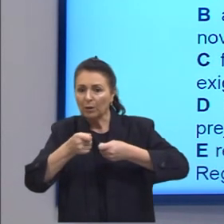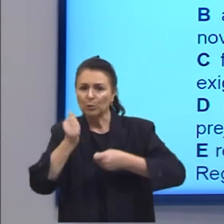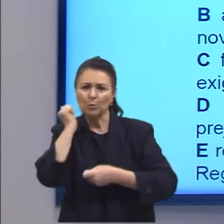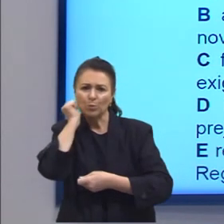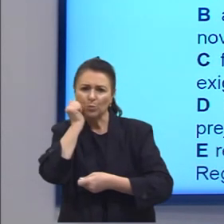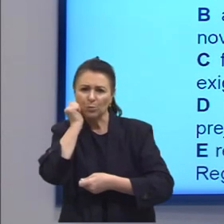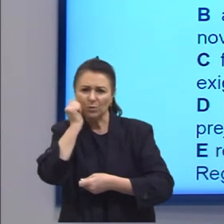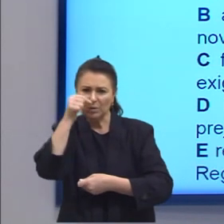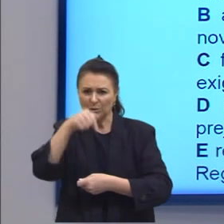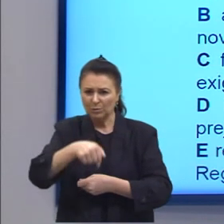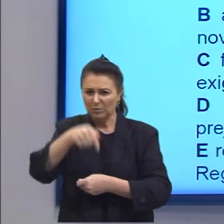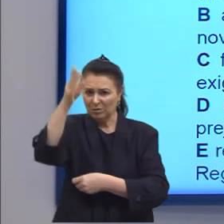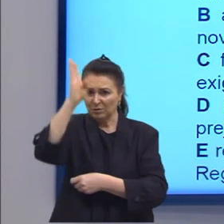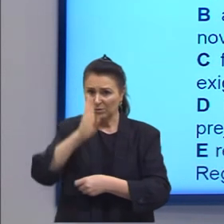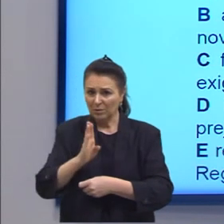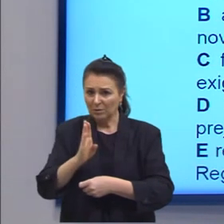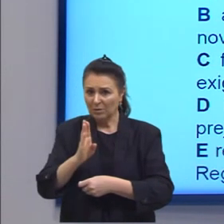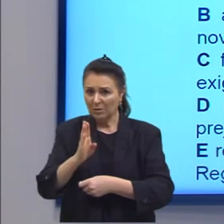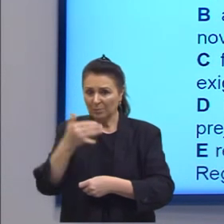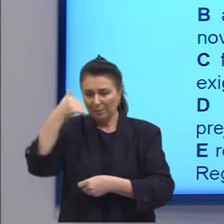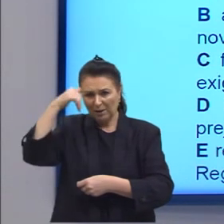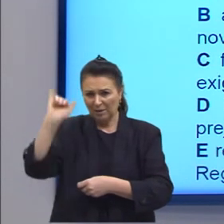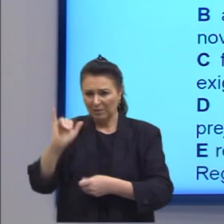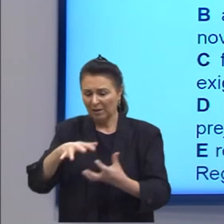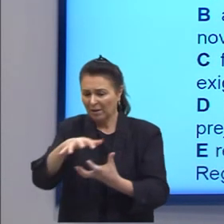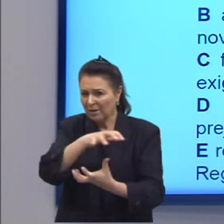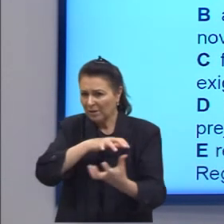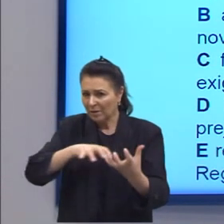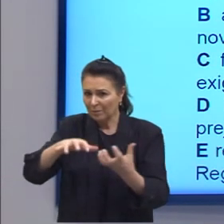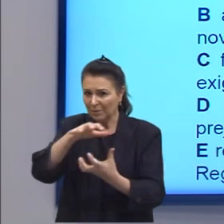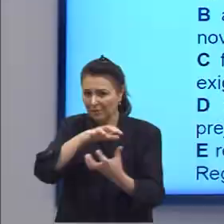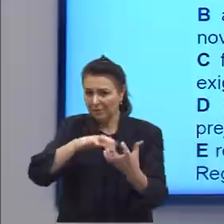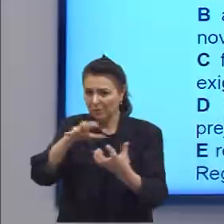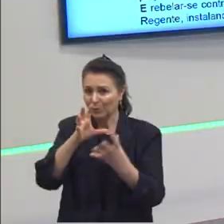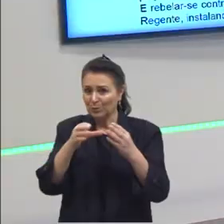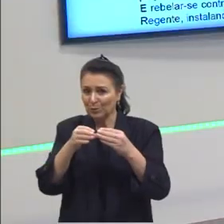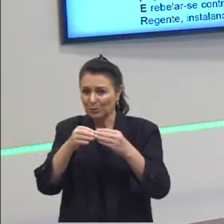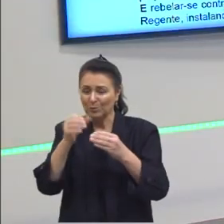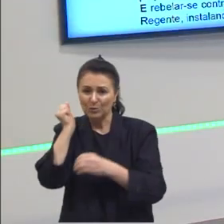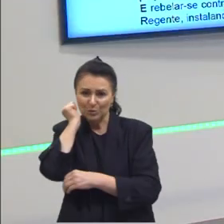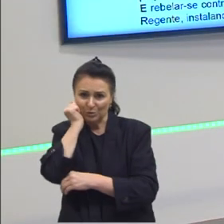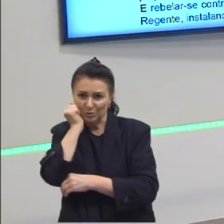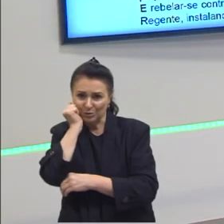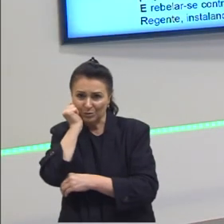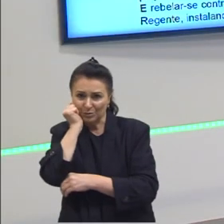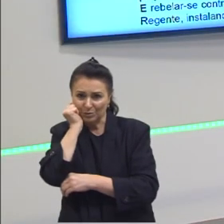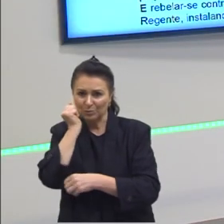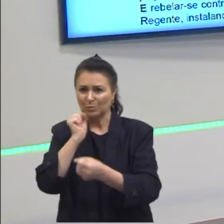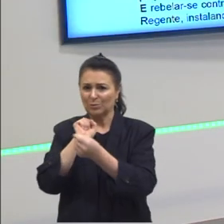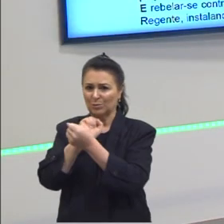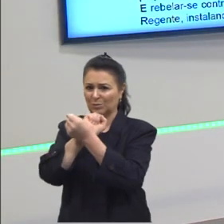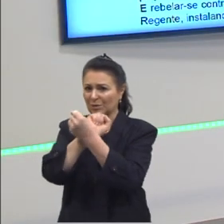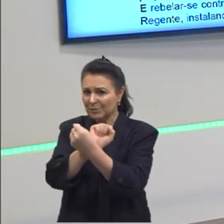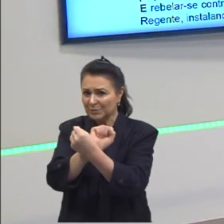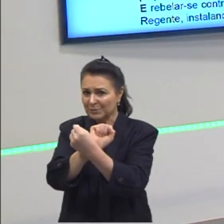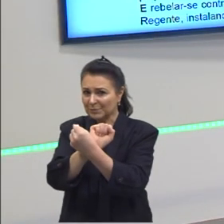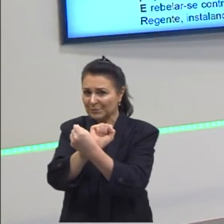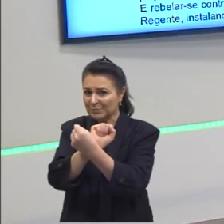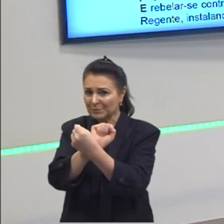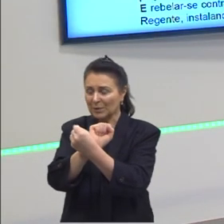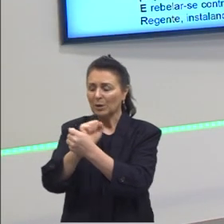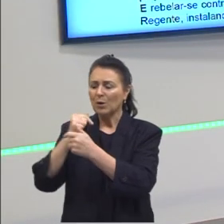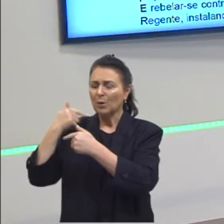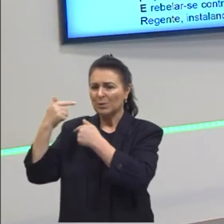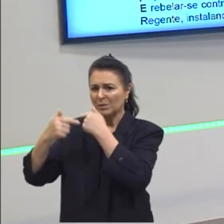inibindo novas rebeliões de negros e a gente já tinha visto que as pessoas negras na e seus